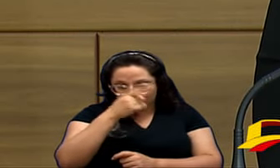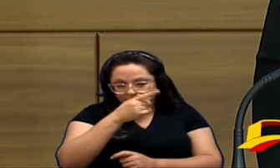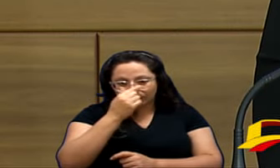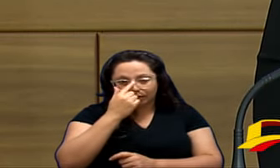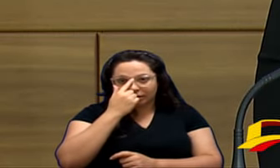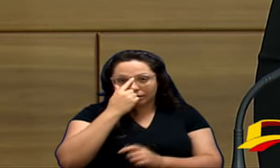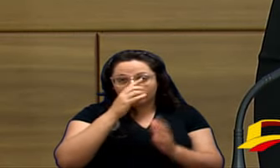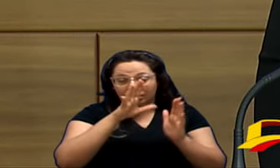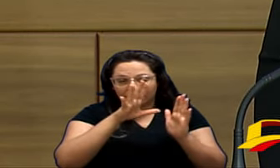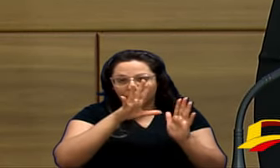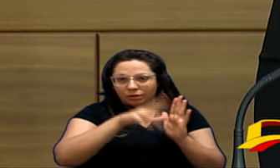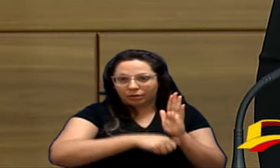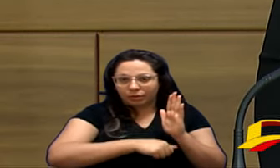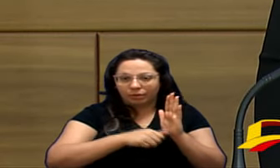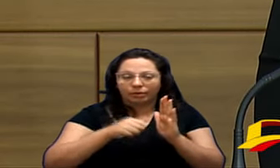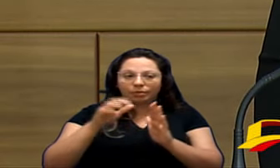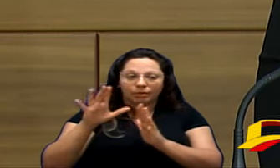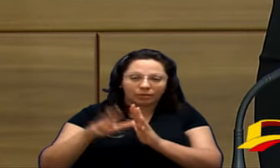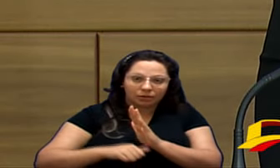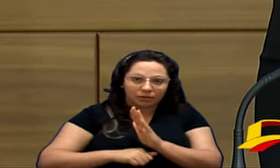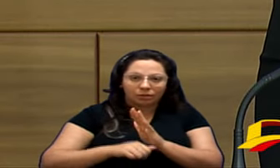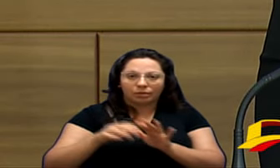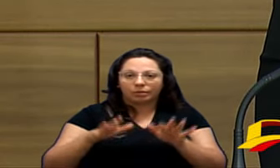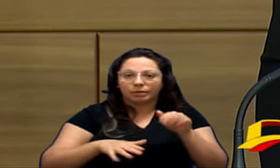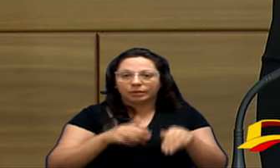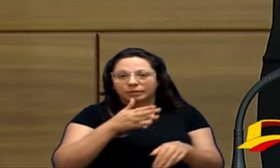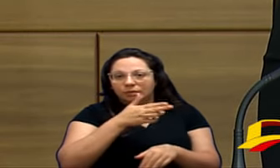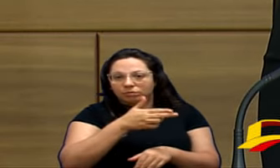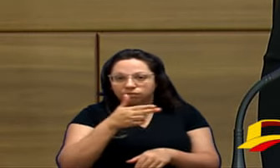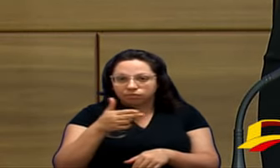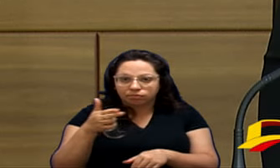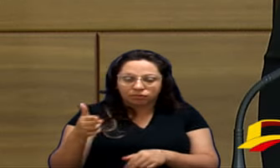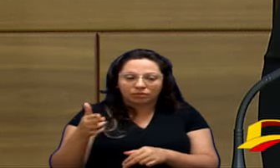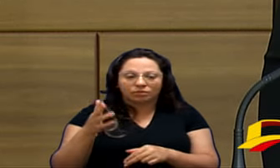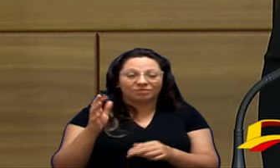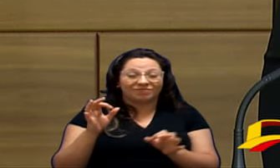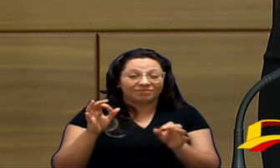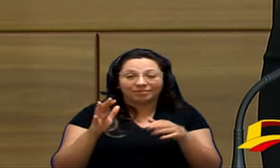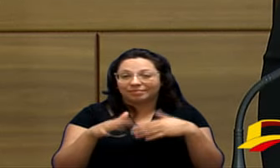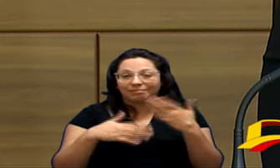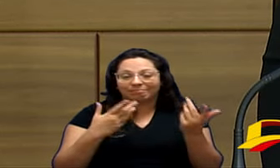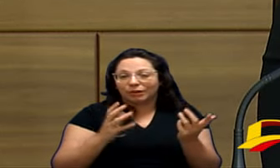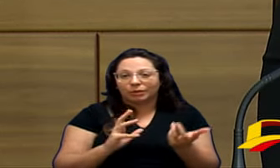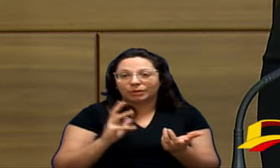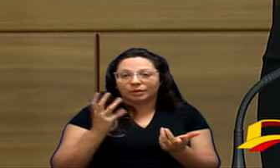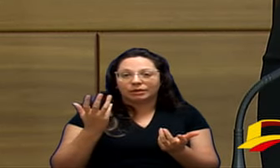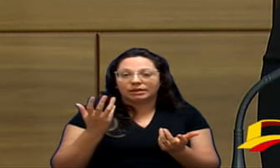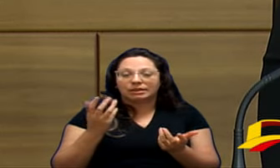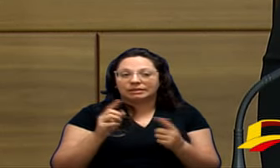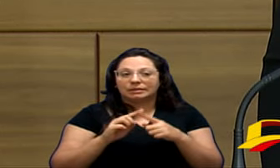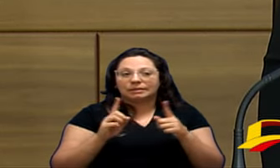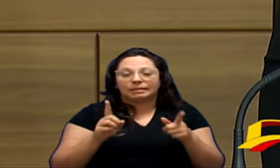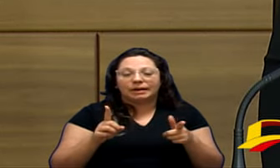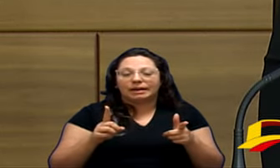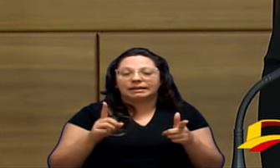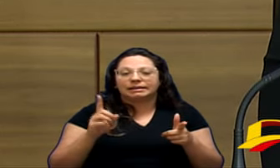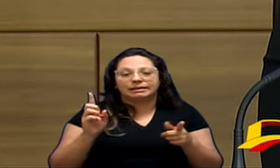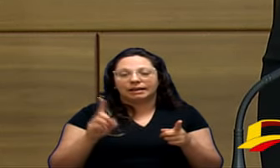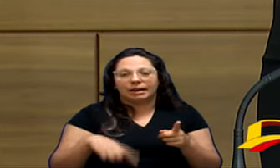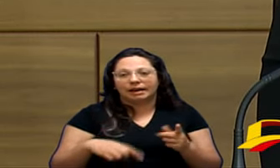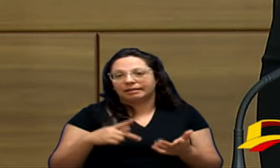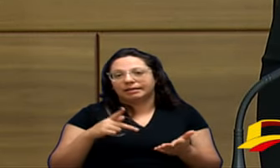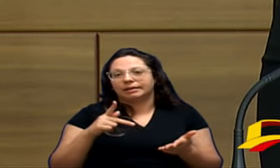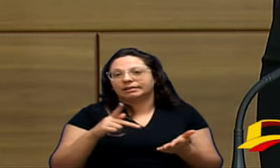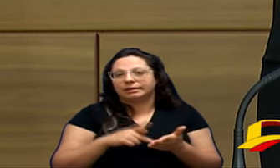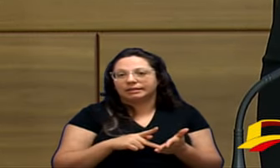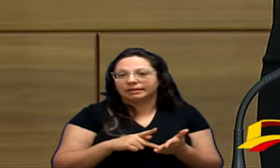né de de de furtos homicídio a guarda civil ela acaba atendendo mas isso é uma incidental na nossa realidade